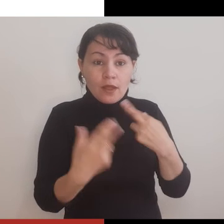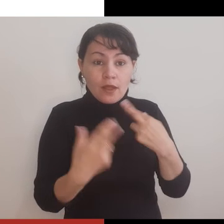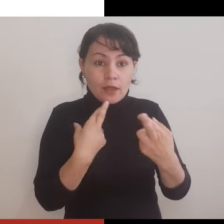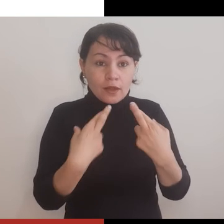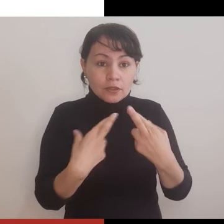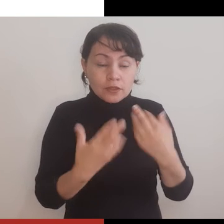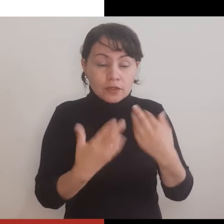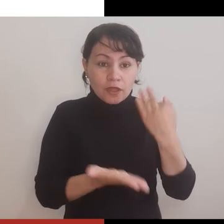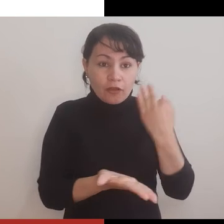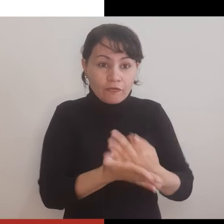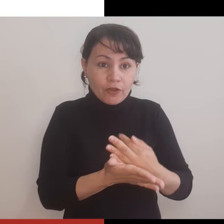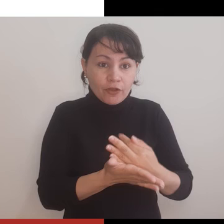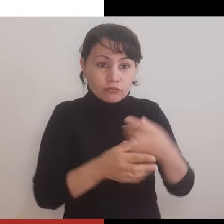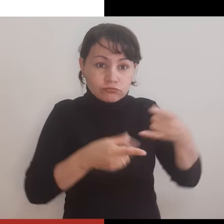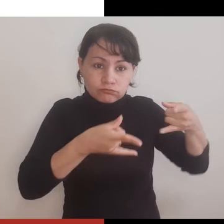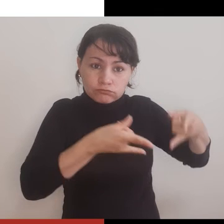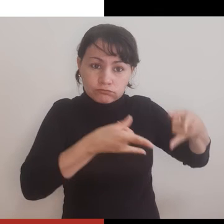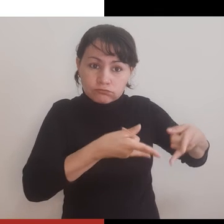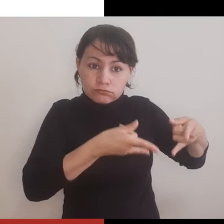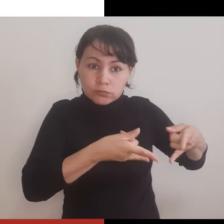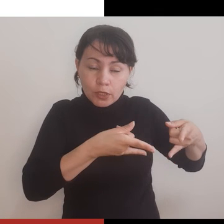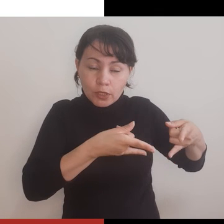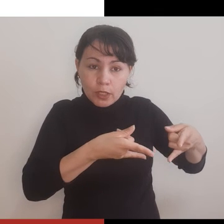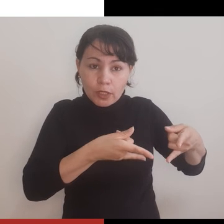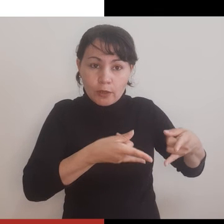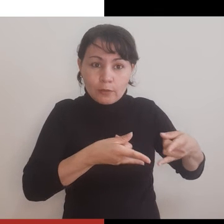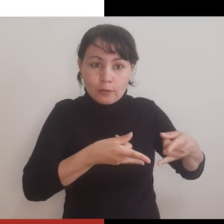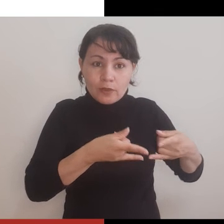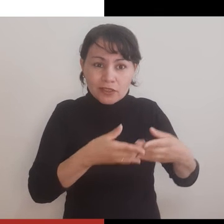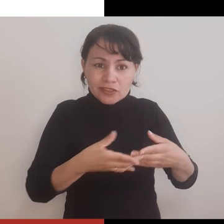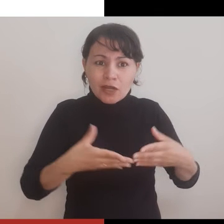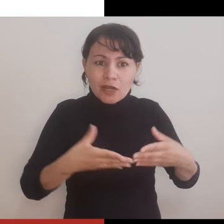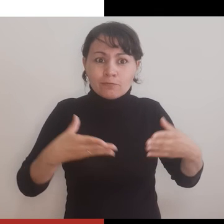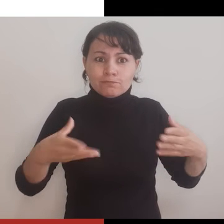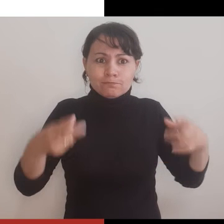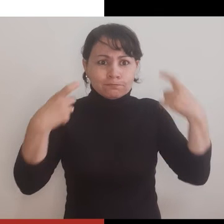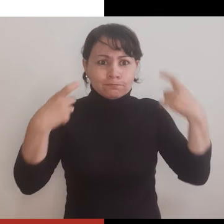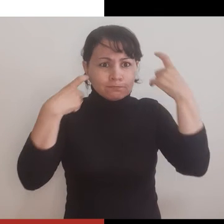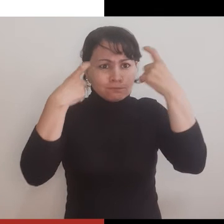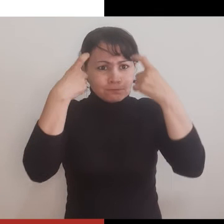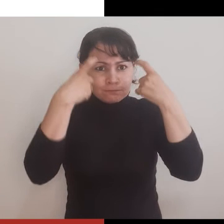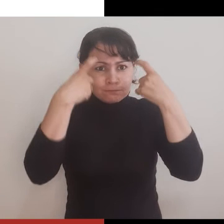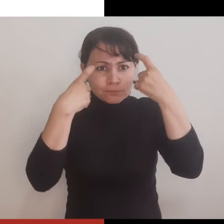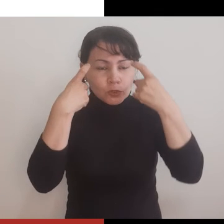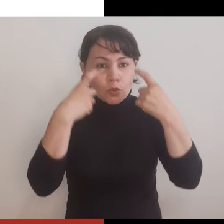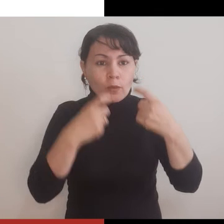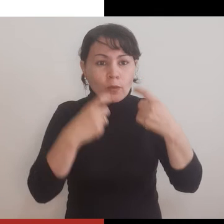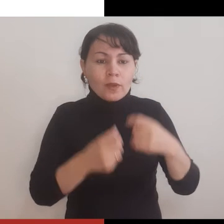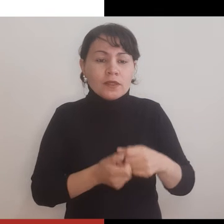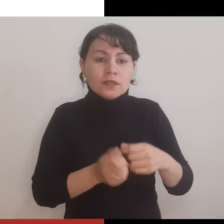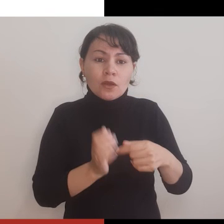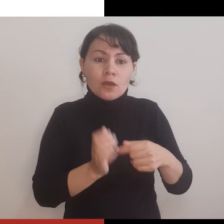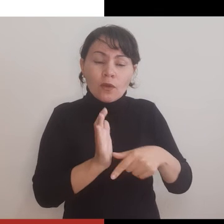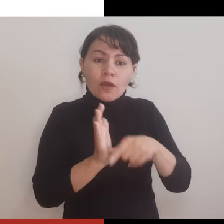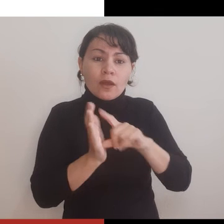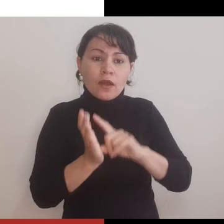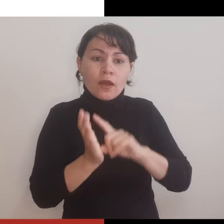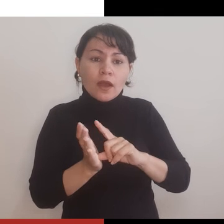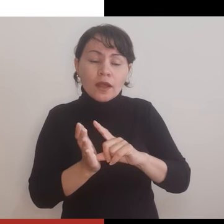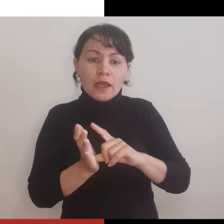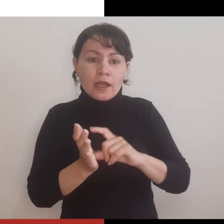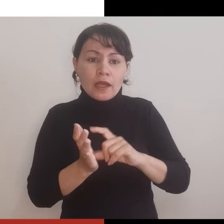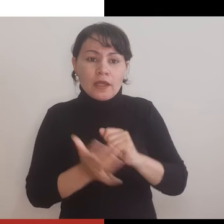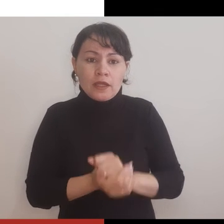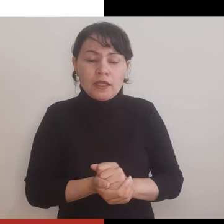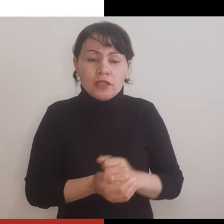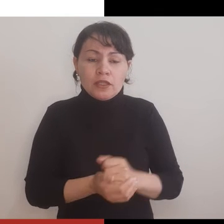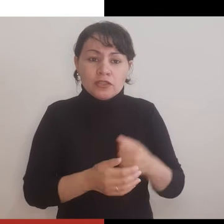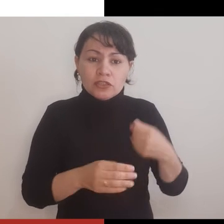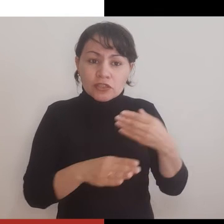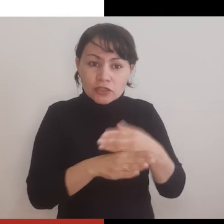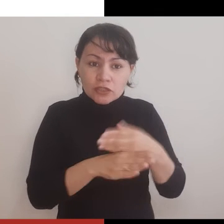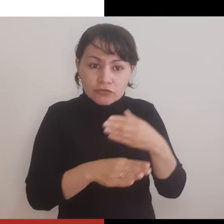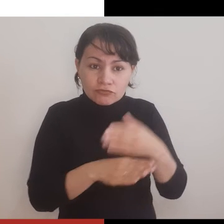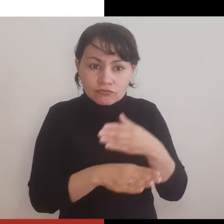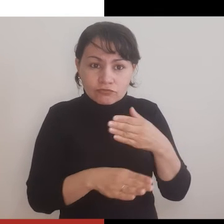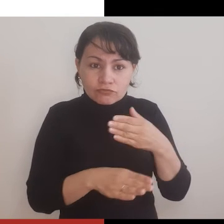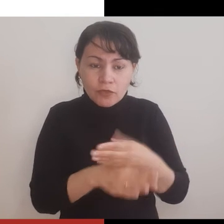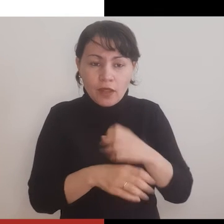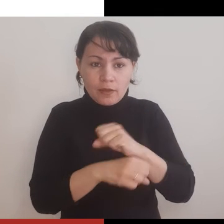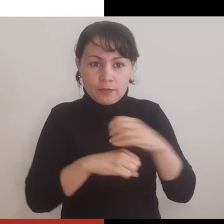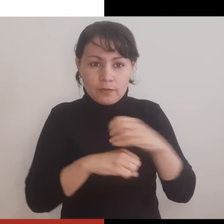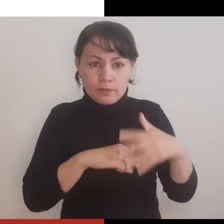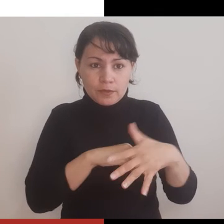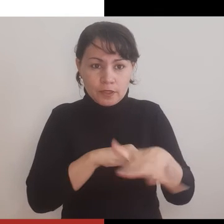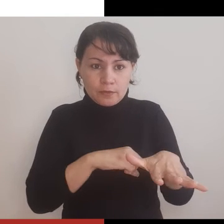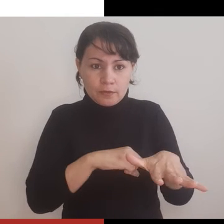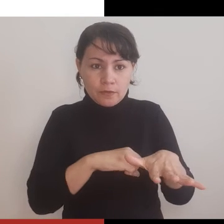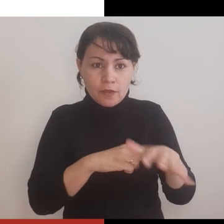relacionado à falta de leitos, que já era uma grande preocupação antes mesmo da chegada da pandemia,